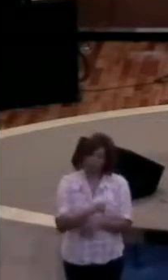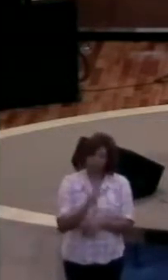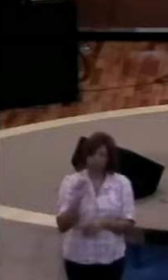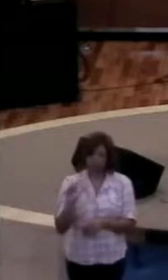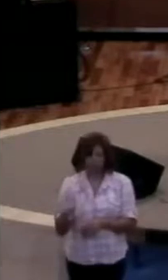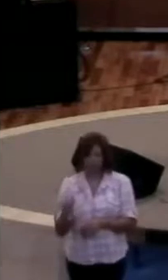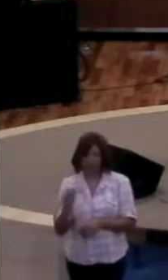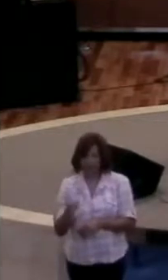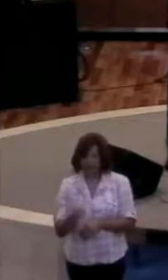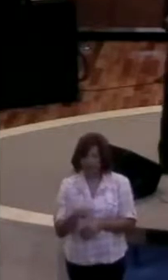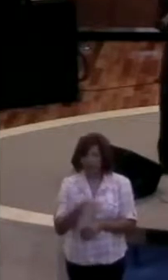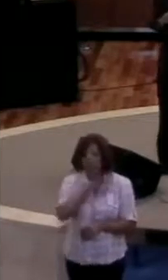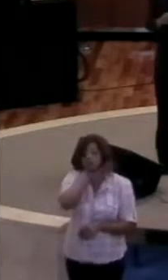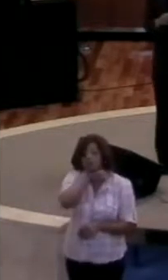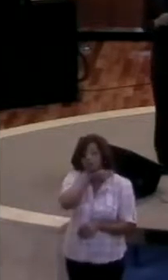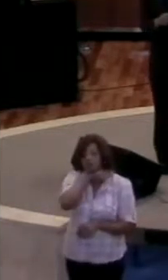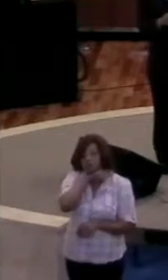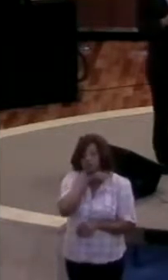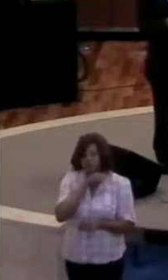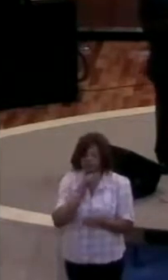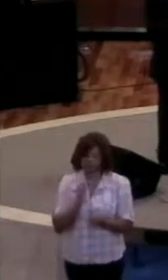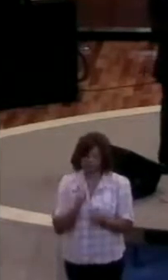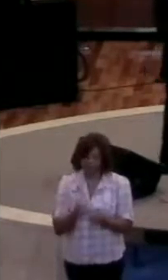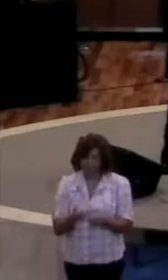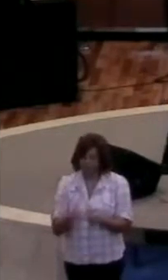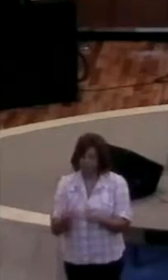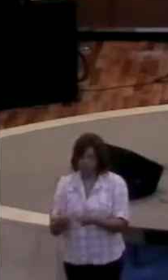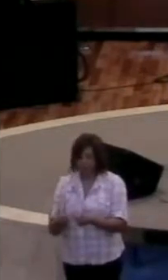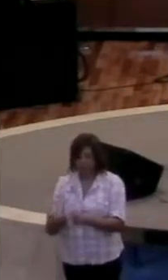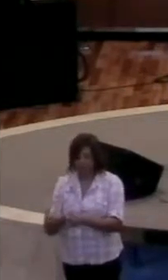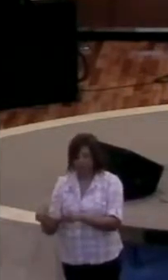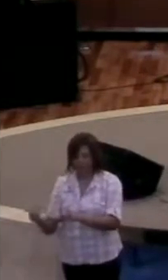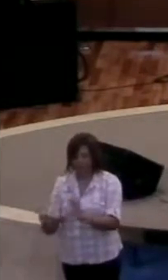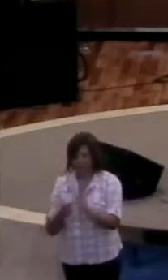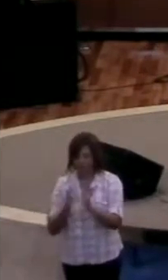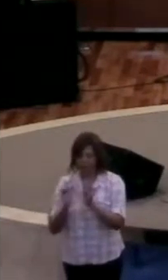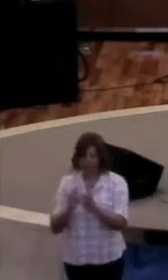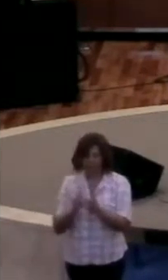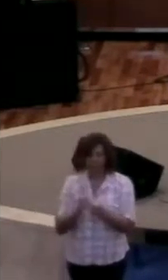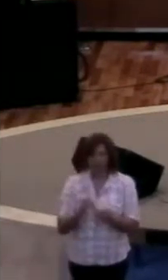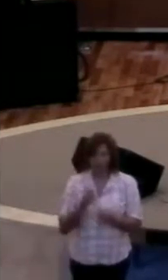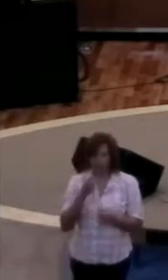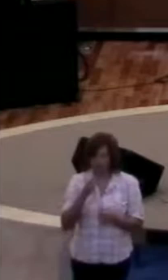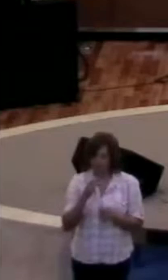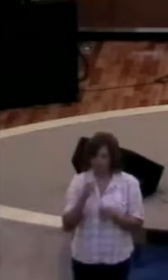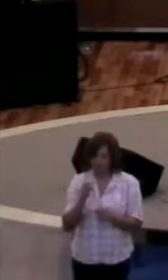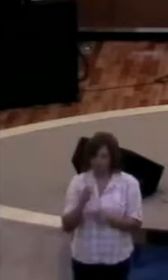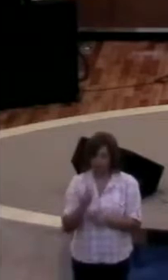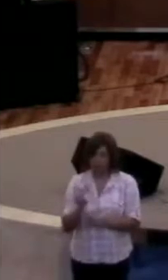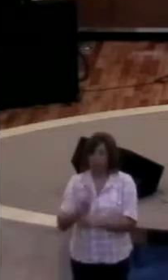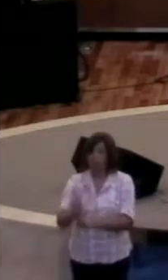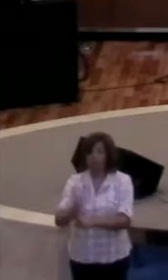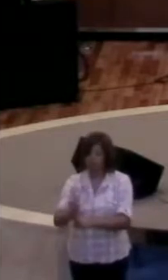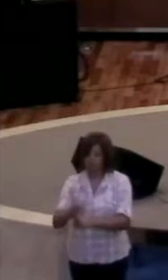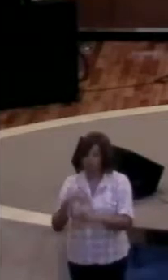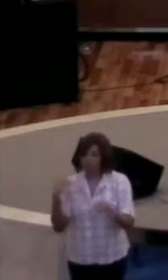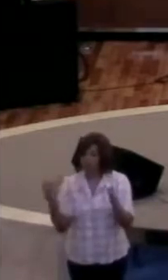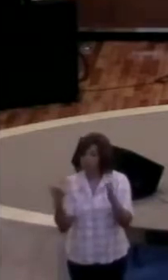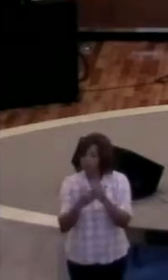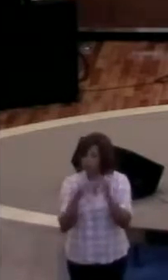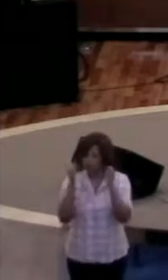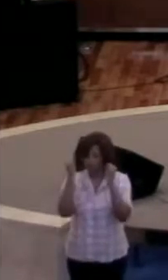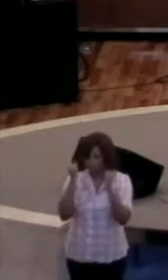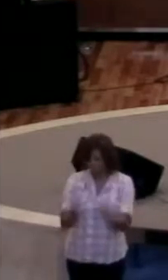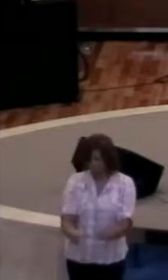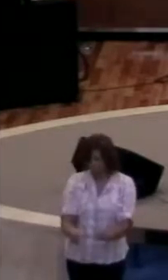animais faziam a romaria atrás de Jesus. Você já viu aquele filme Todo Poderoso 2? Já viu? Mais ou menos